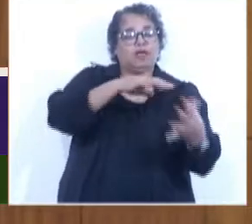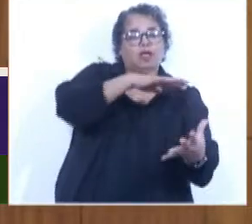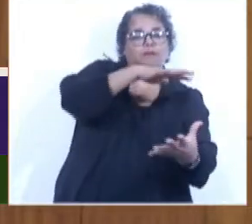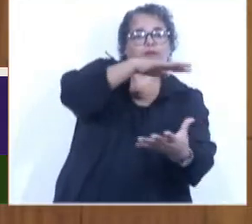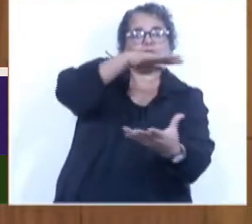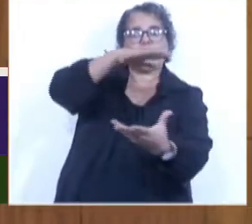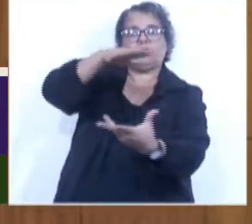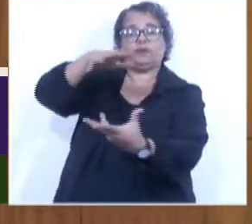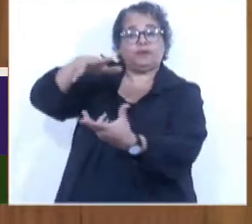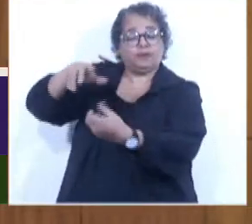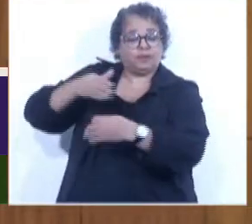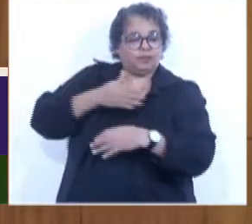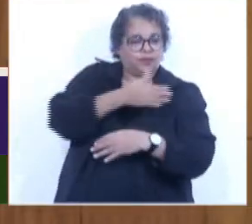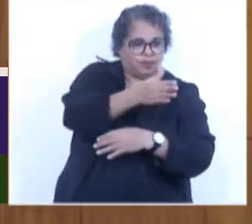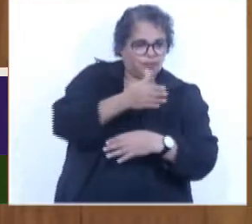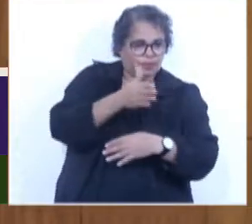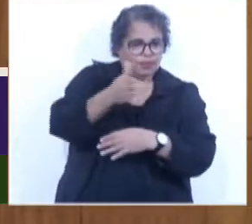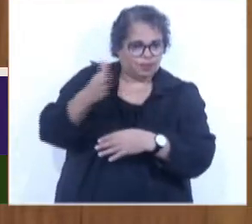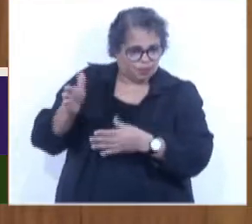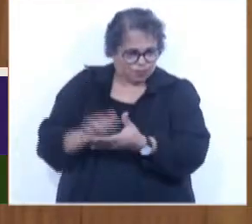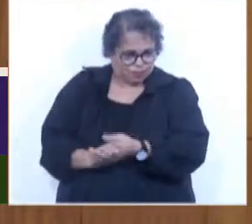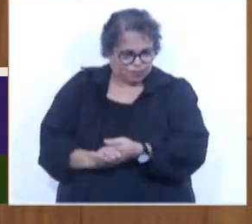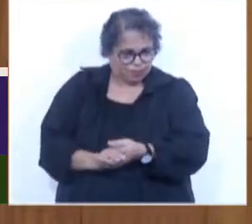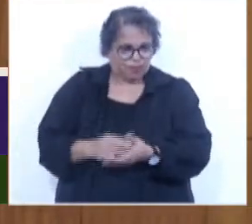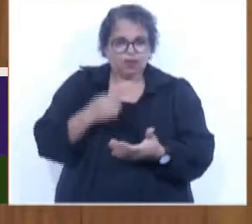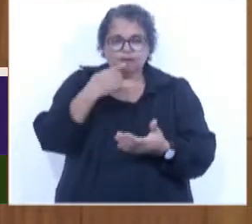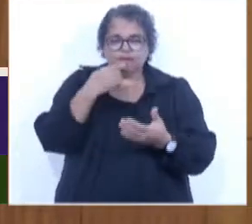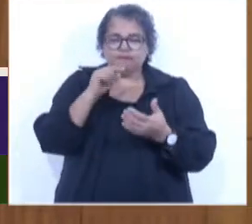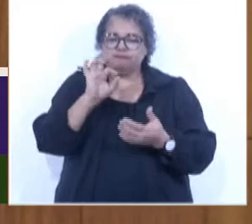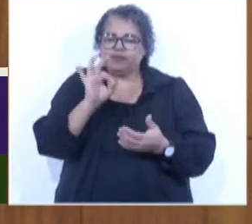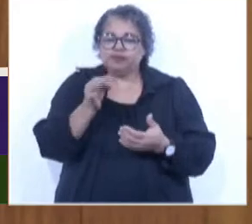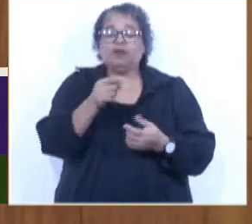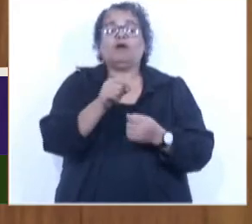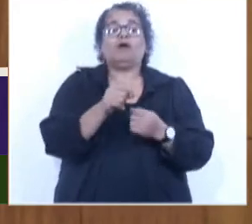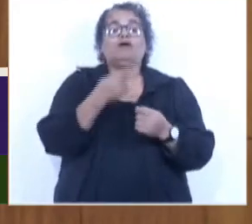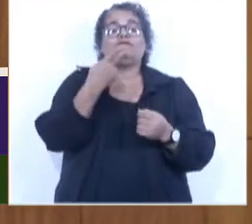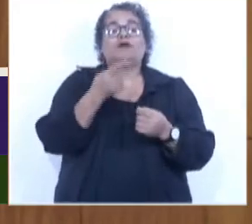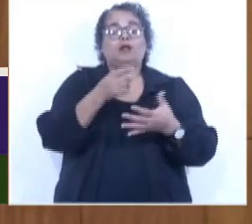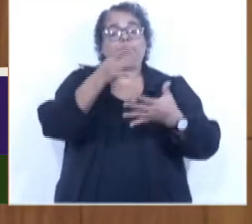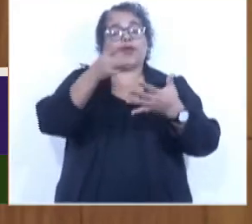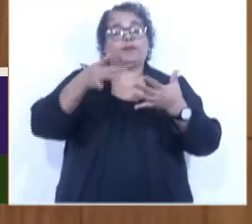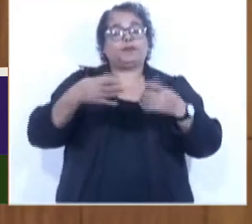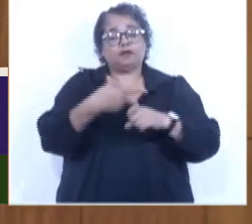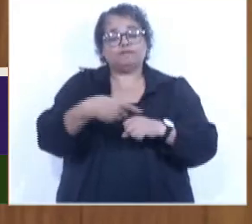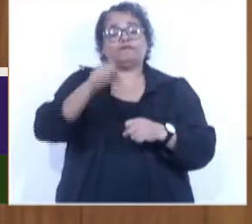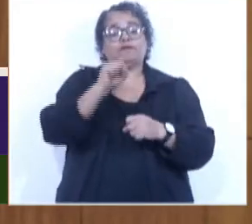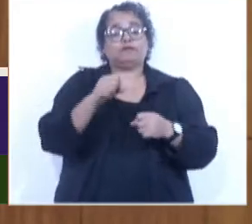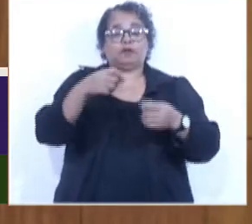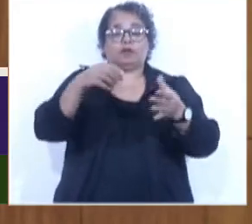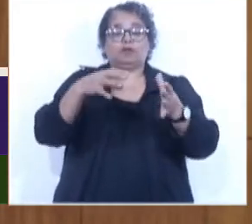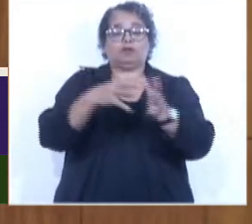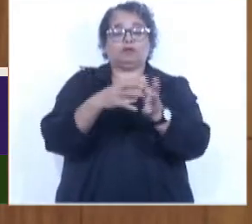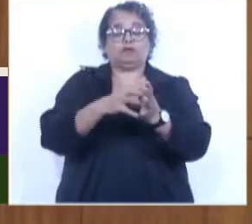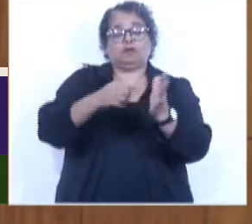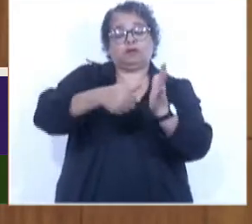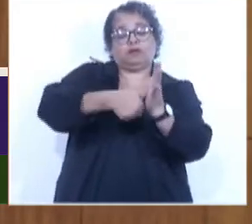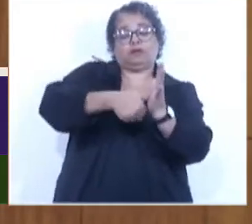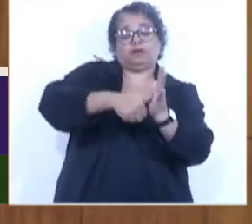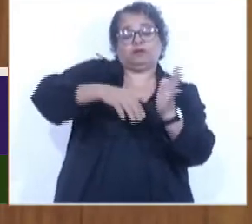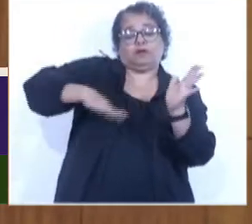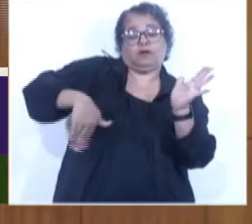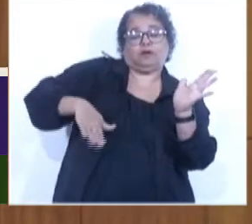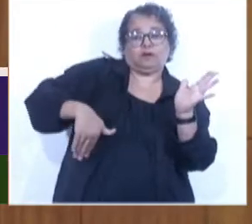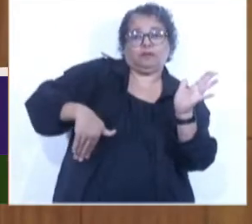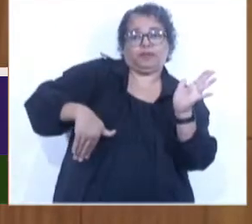recentemente eu trago aqui senhor presidente as últimas conquistas do praia tá aqui